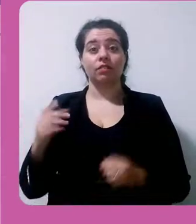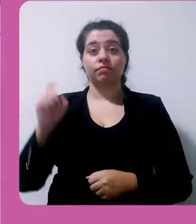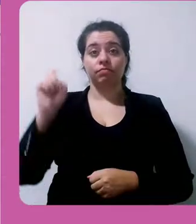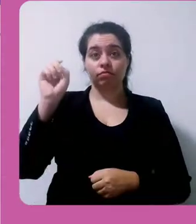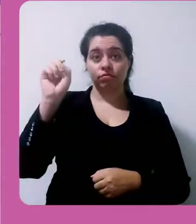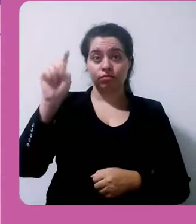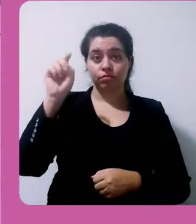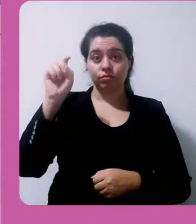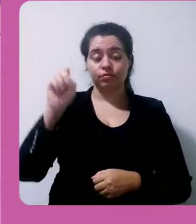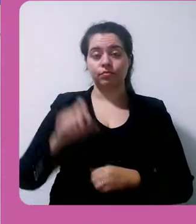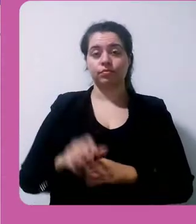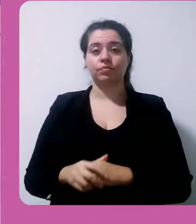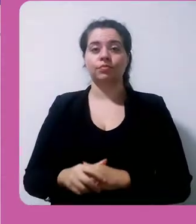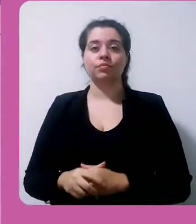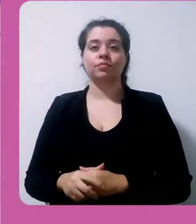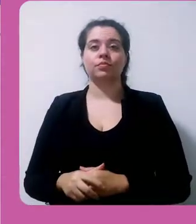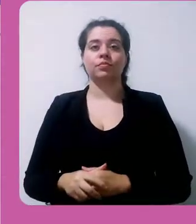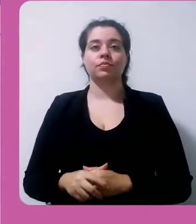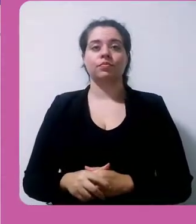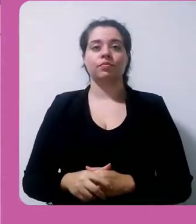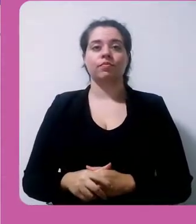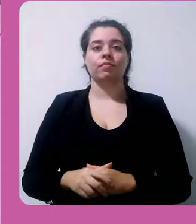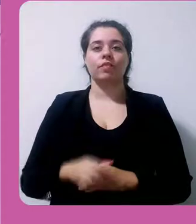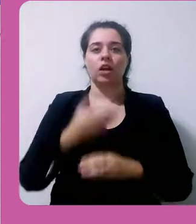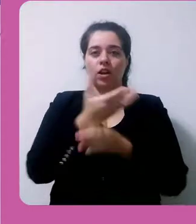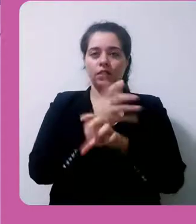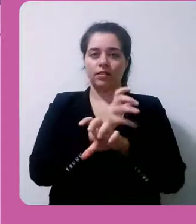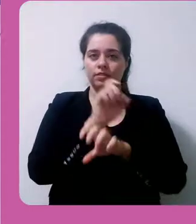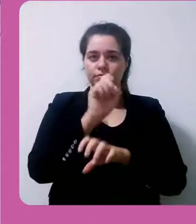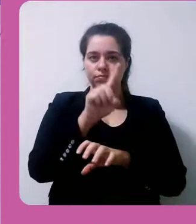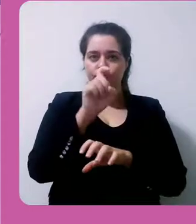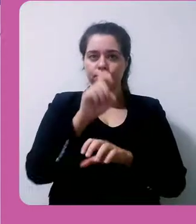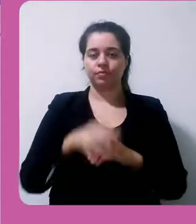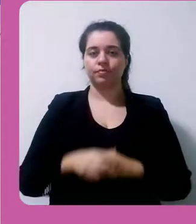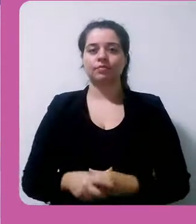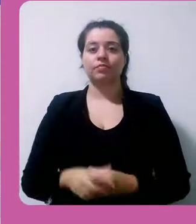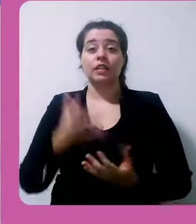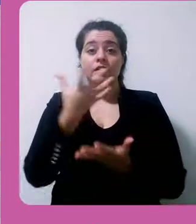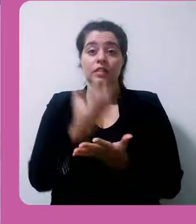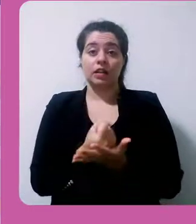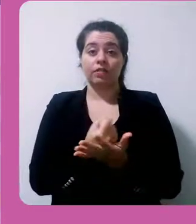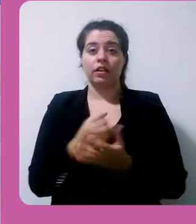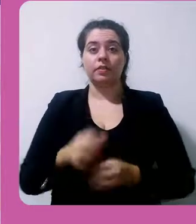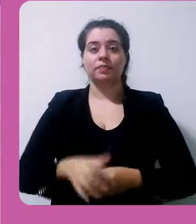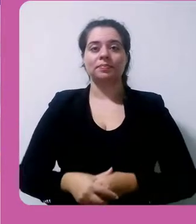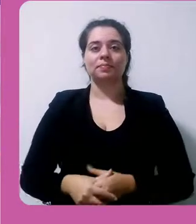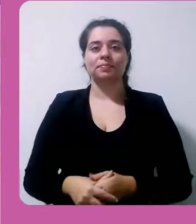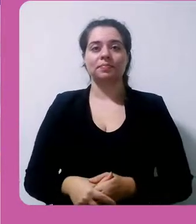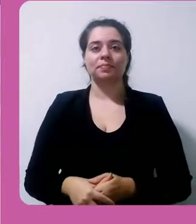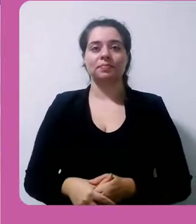a recuperação com desconsiderar notas vazias. Salvei.